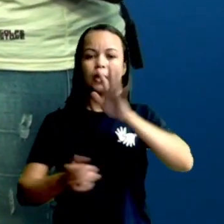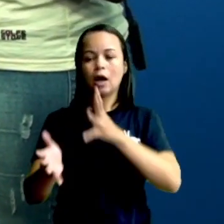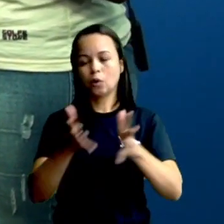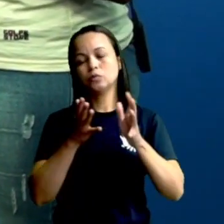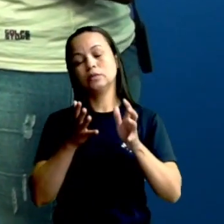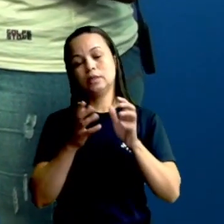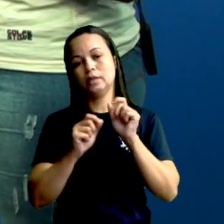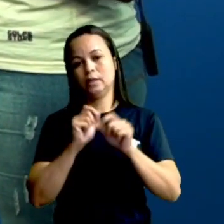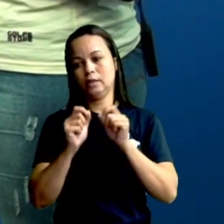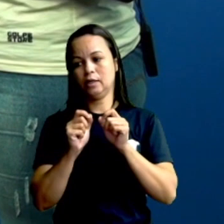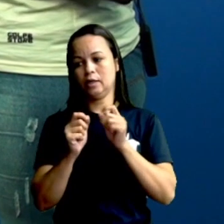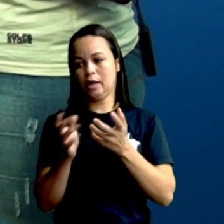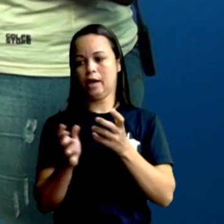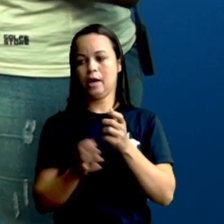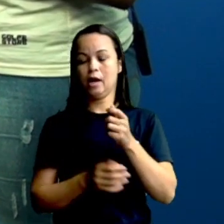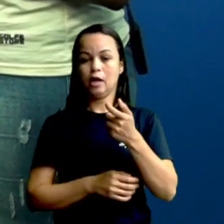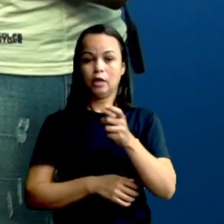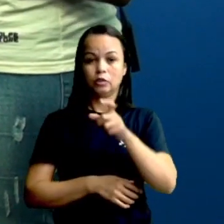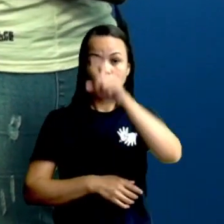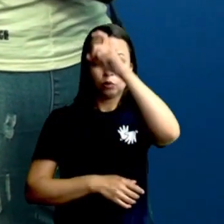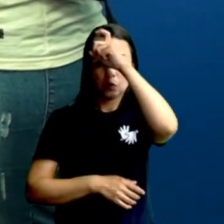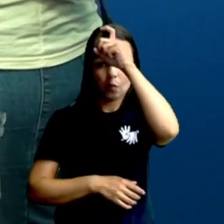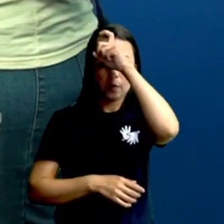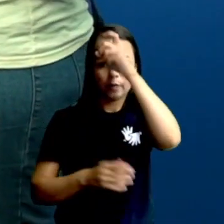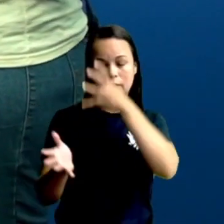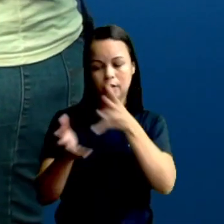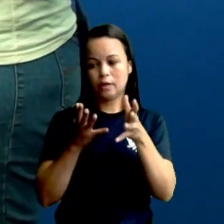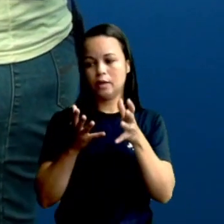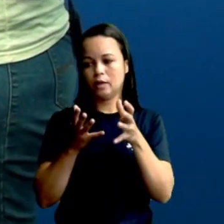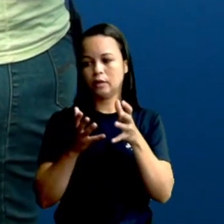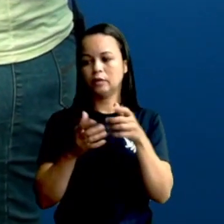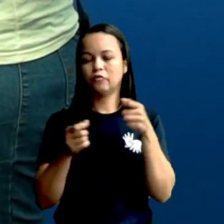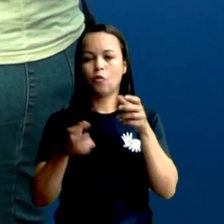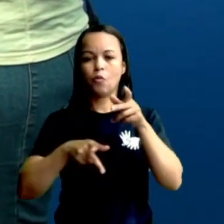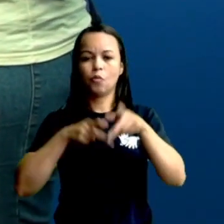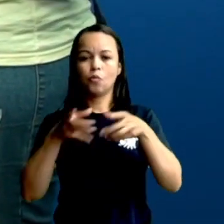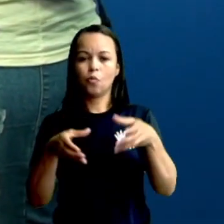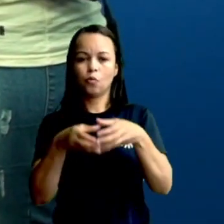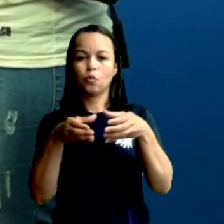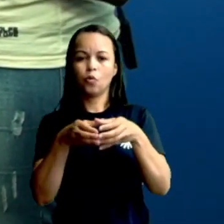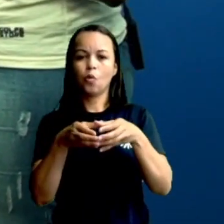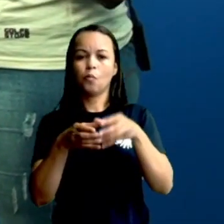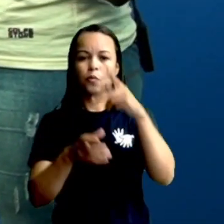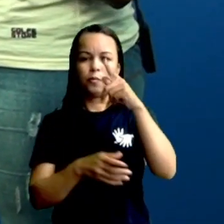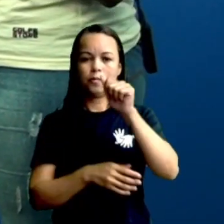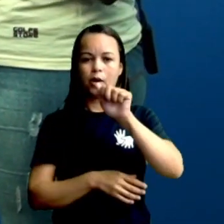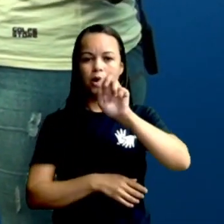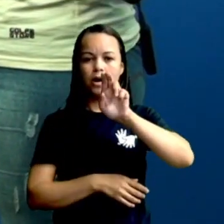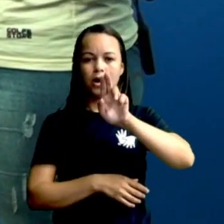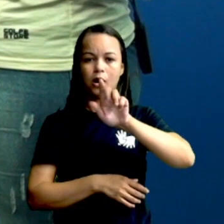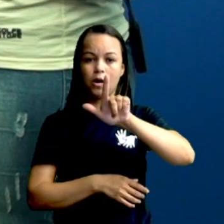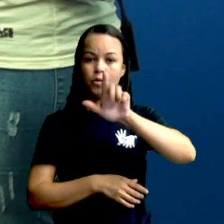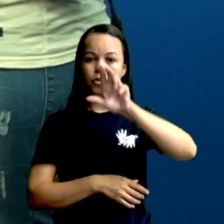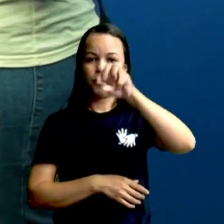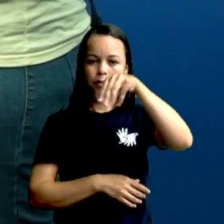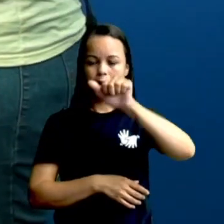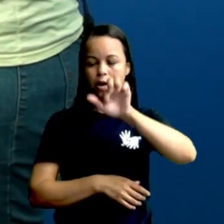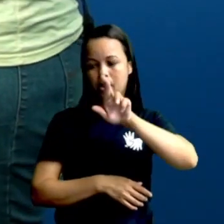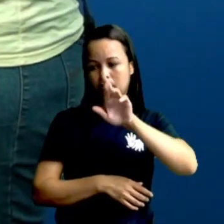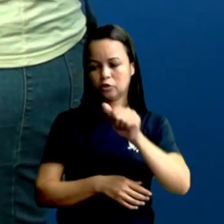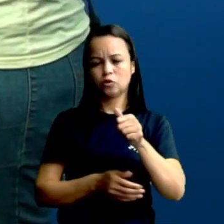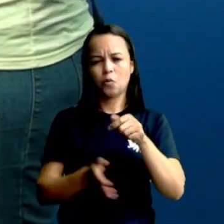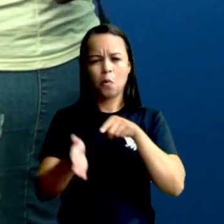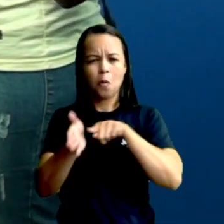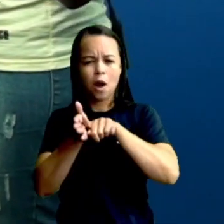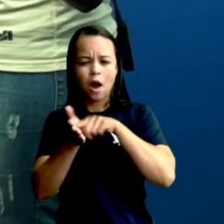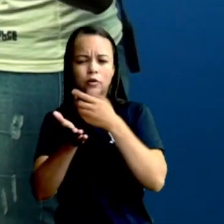um grupo de jovens que fundou o grupo chamado de Grupo Palmares, com base nos seus estudos ali lá